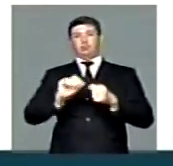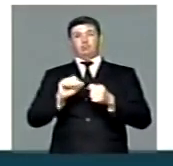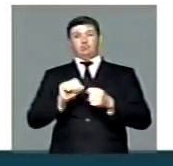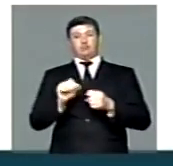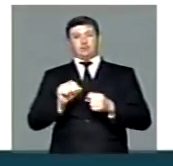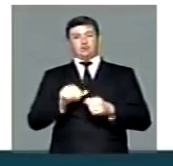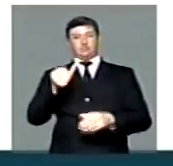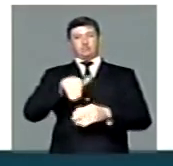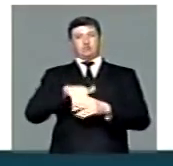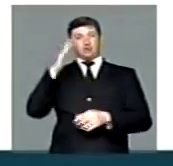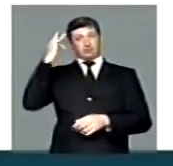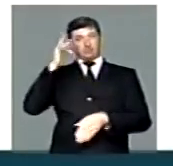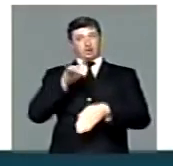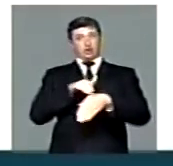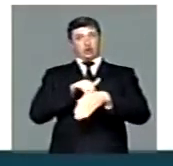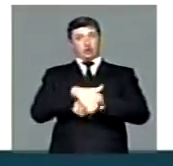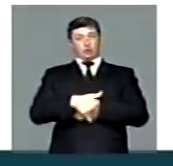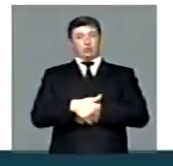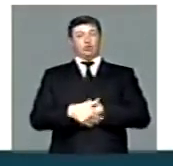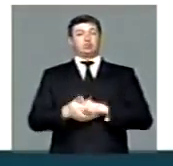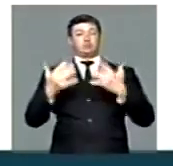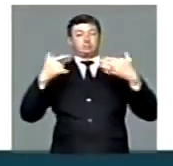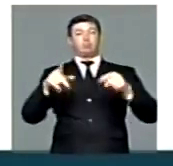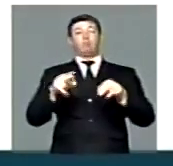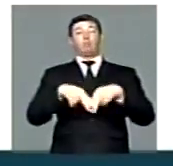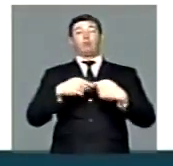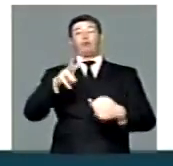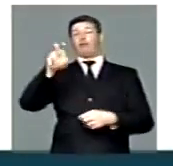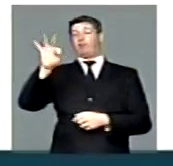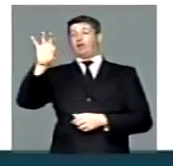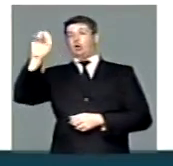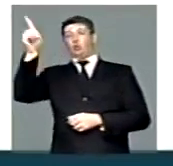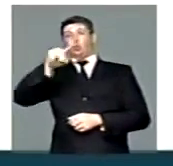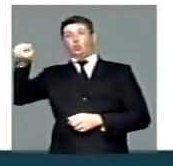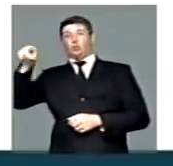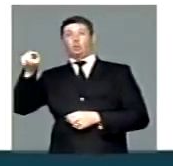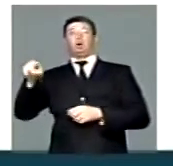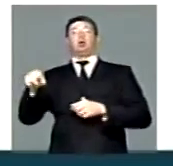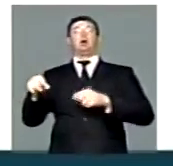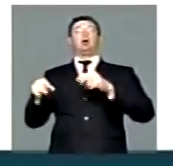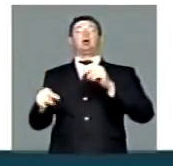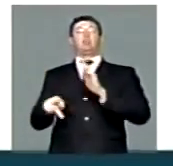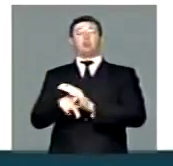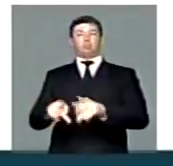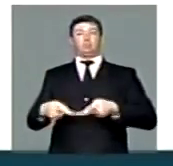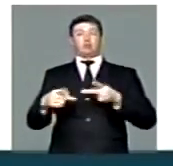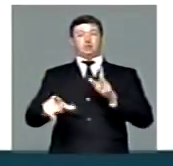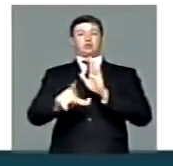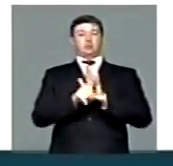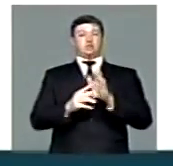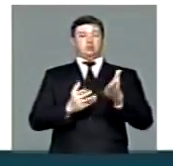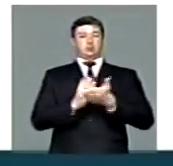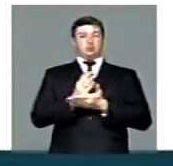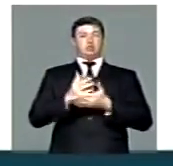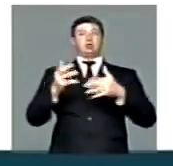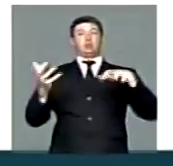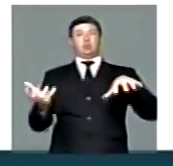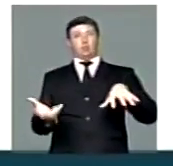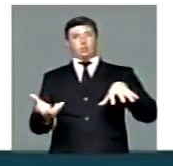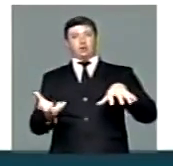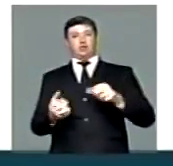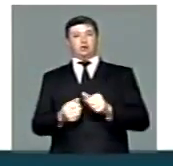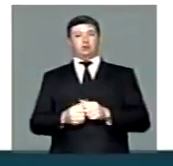submetida na noite de amanhã, referentemente ao veto aposto ao projeto de lei aprovado pelas duas